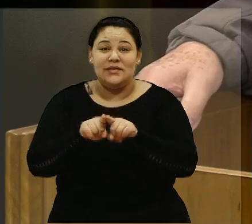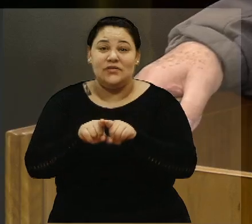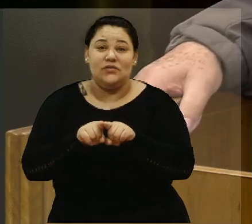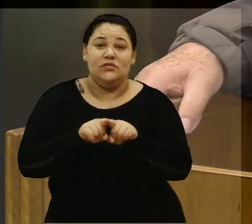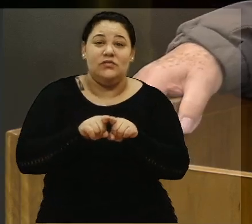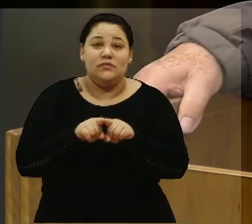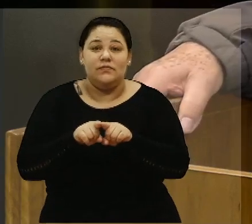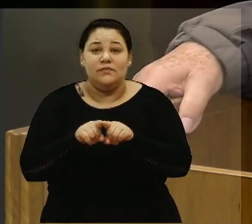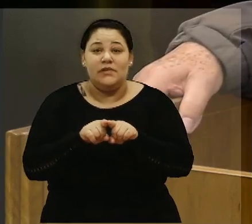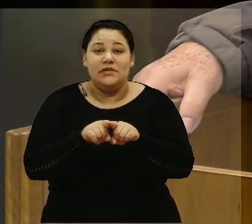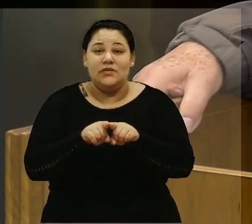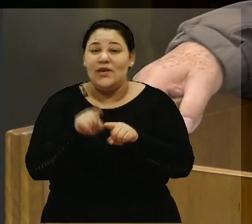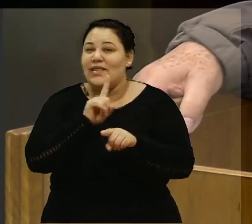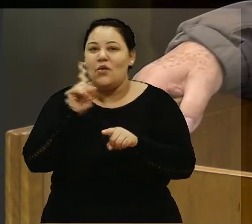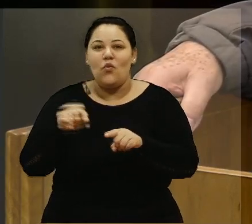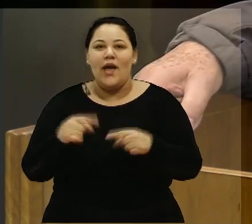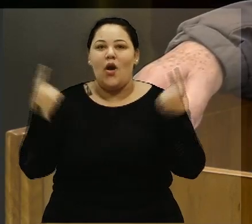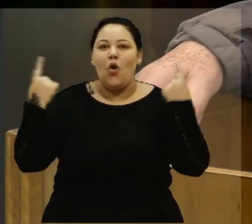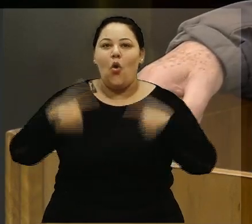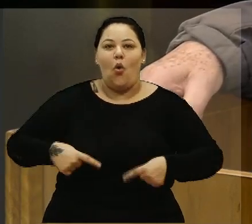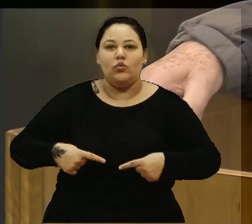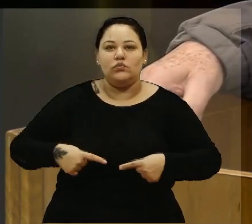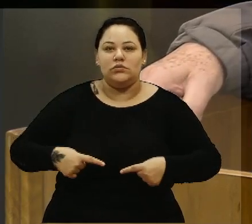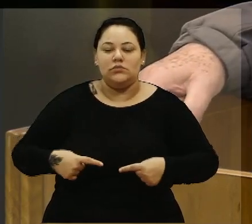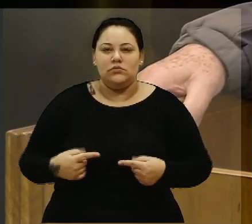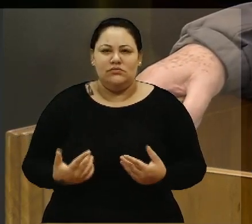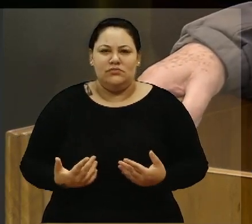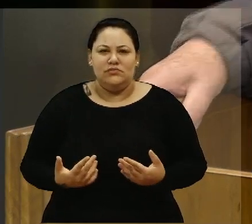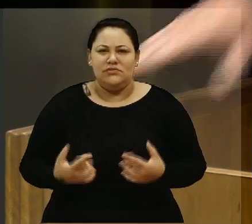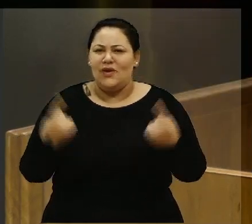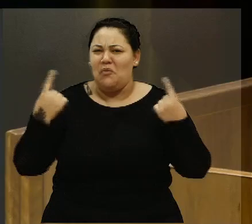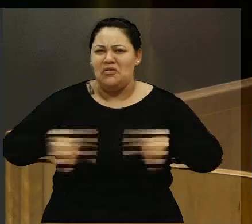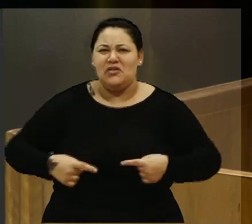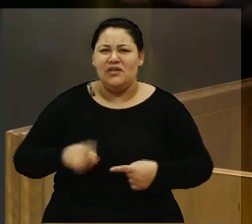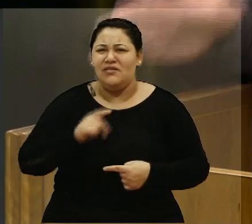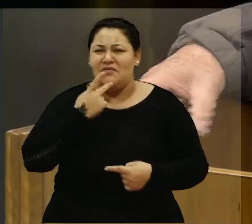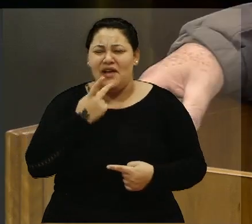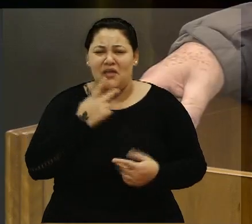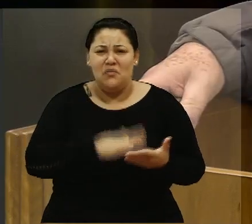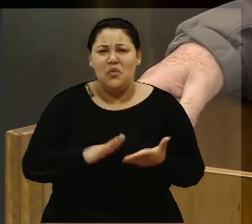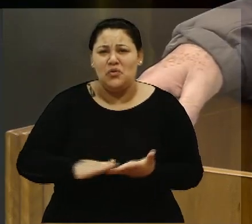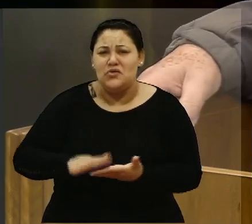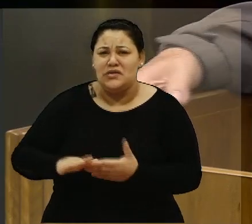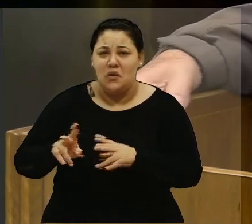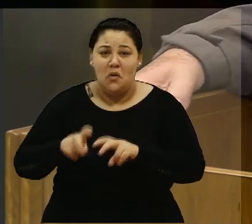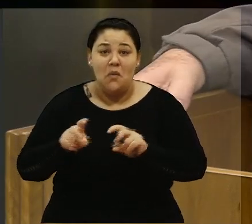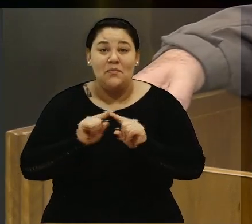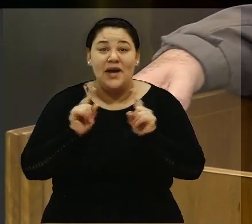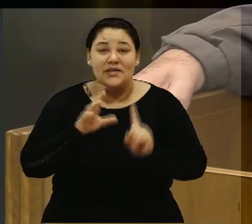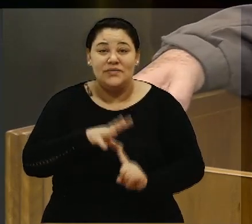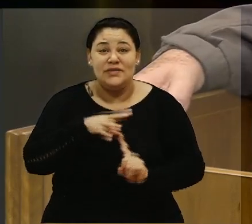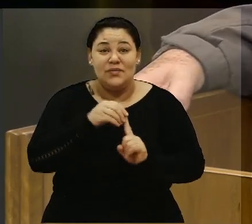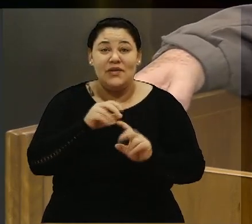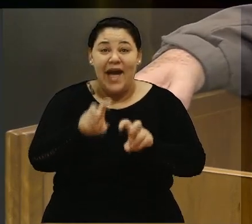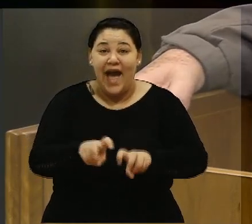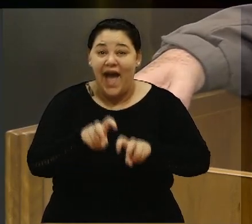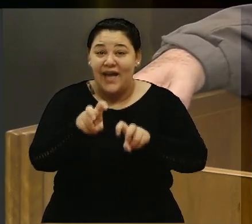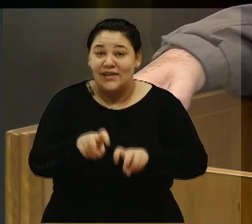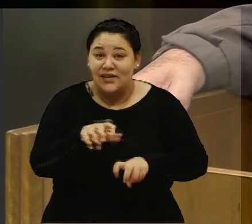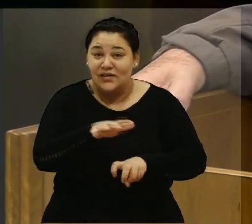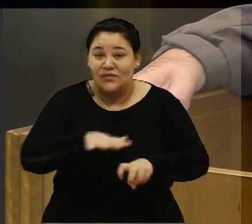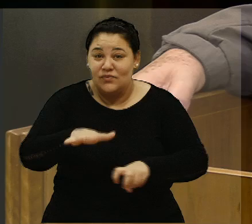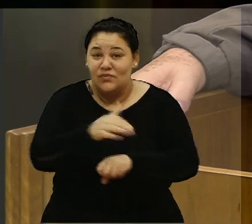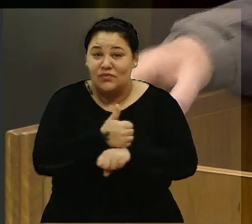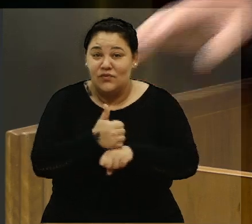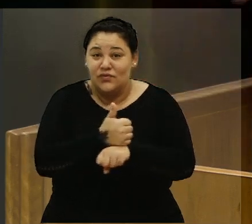e não inimigos. Eu não diria produtores também, mas principalmente agricultores, porque